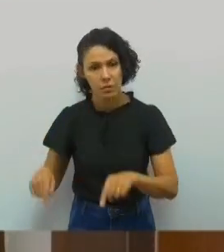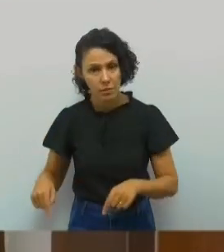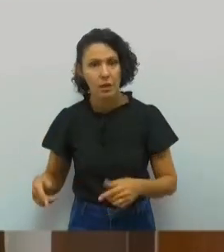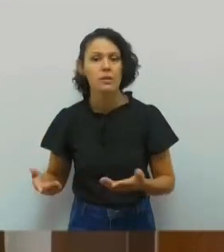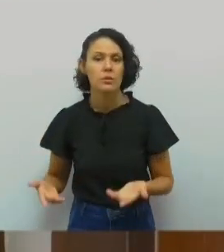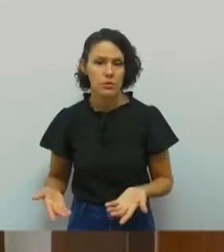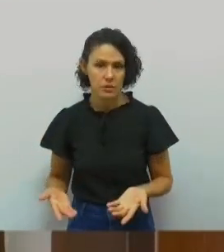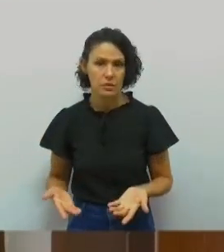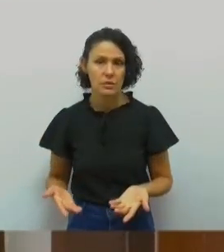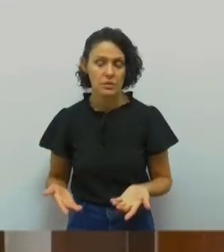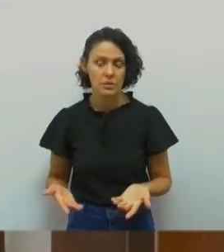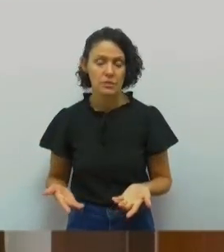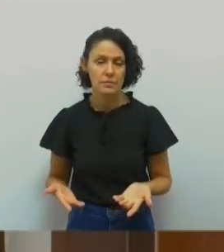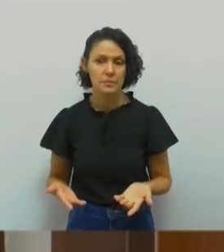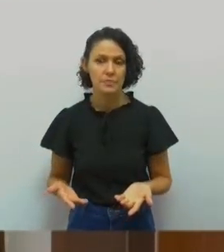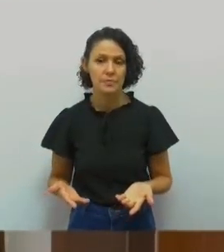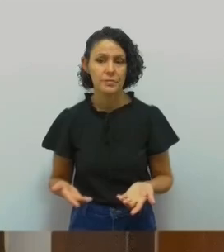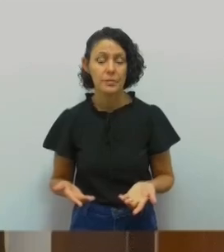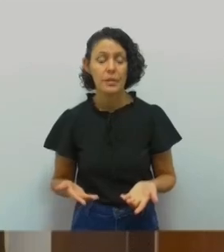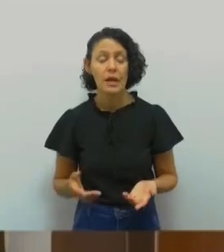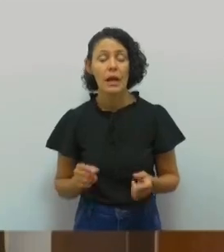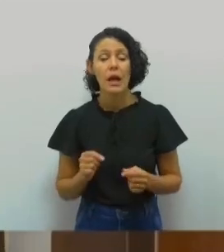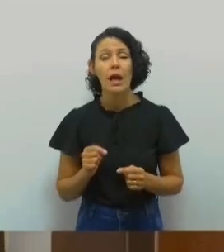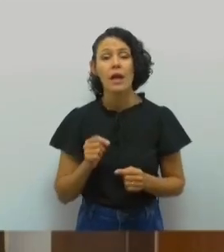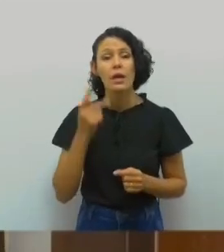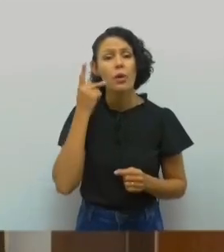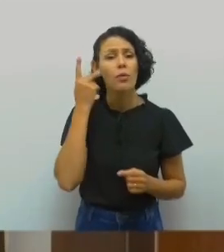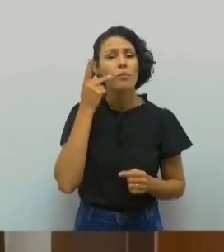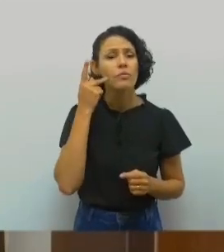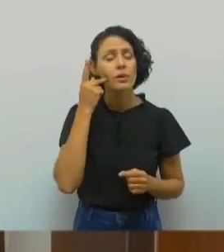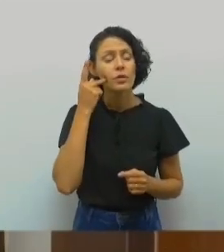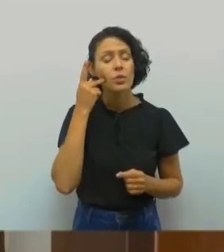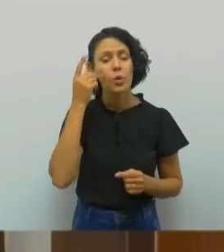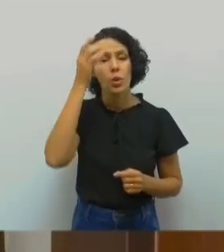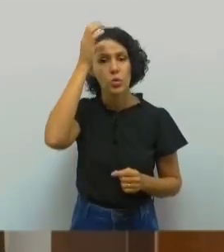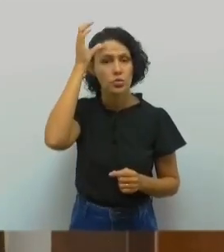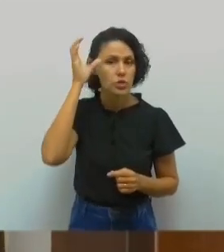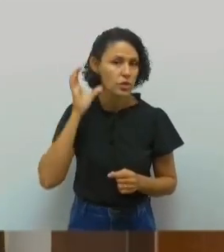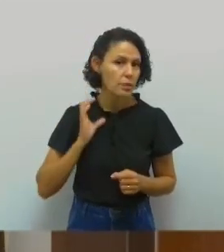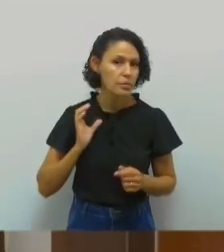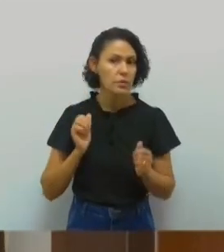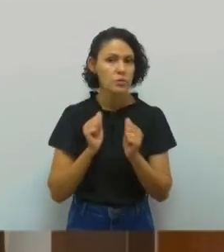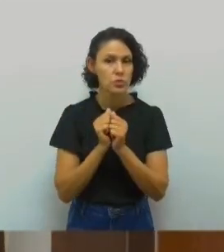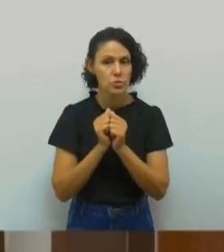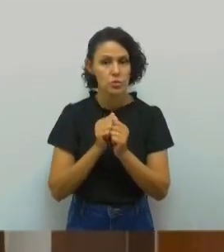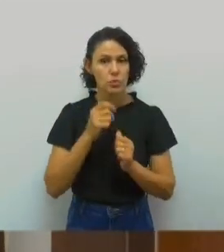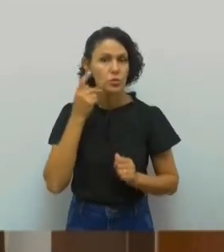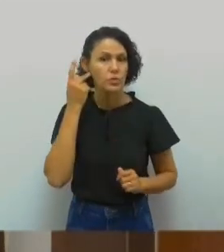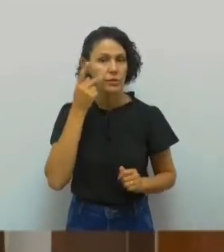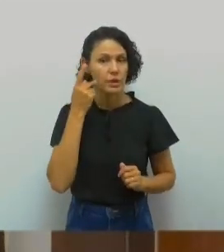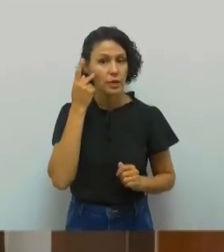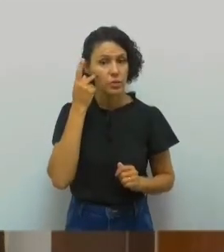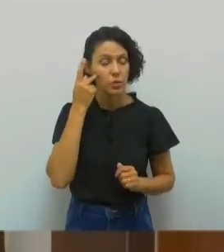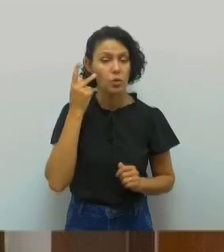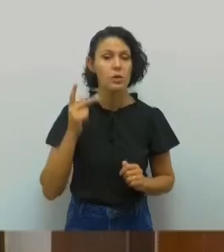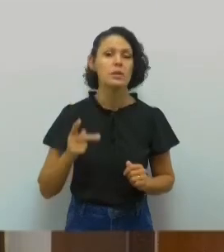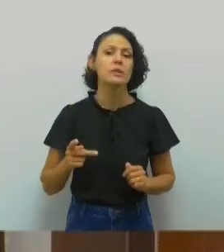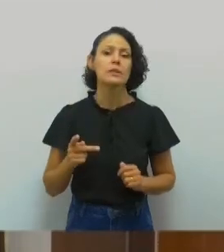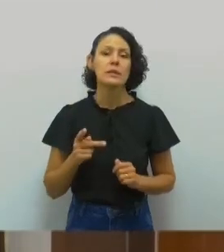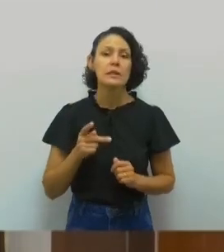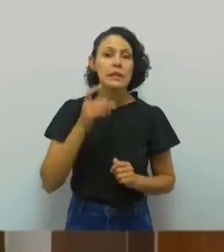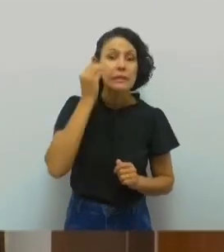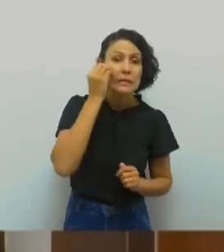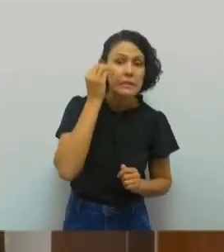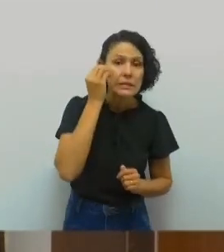esse é o papel e com Em contrapartida aqui o vereador chapinha junto com os demais vereadores aqui a gente vai tá buscando uma solução para